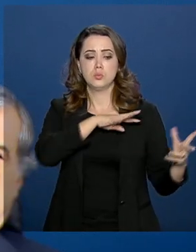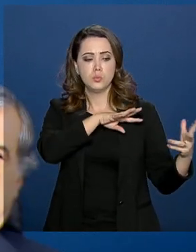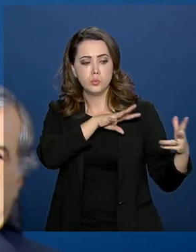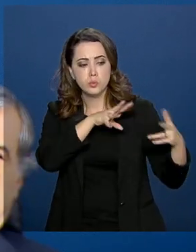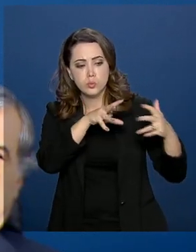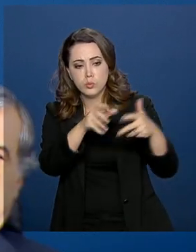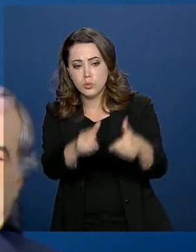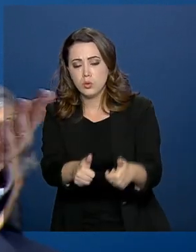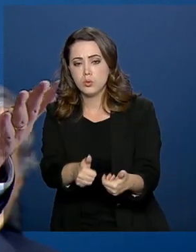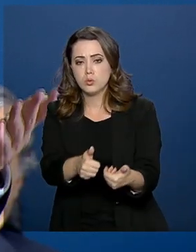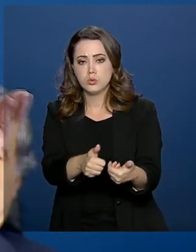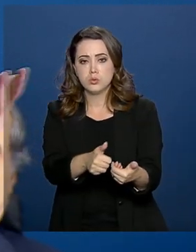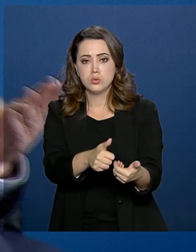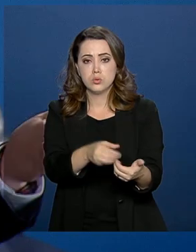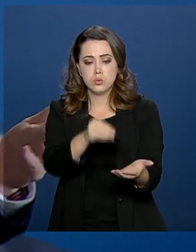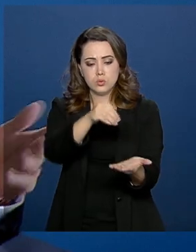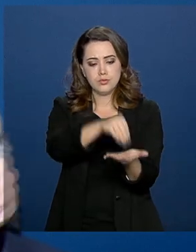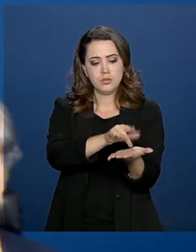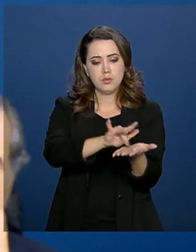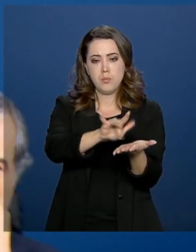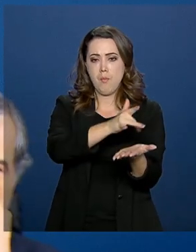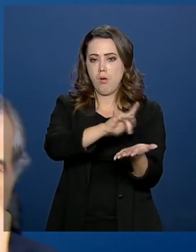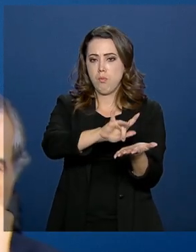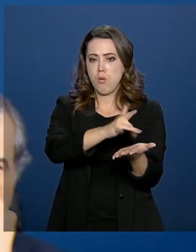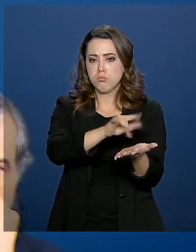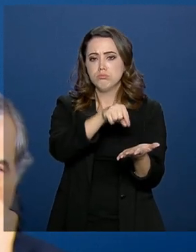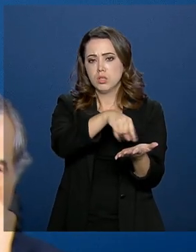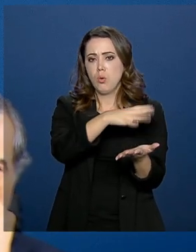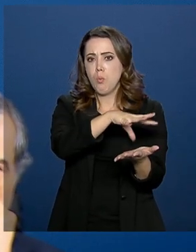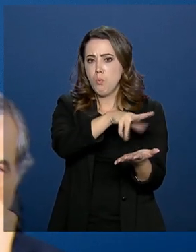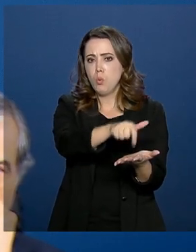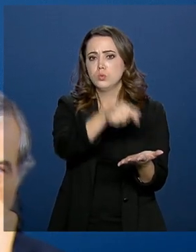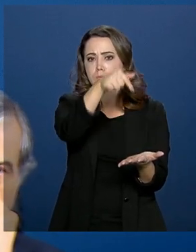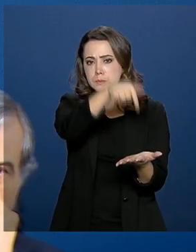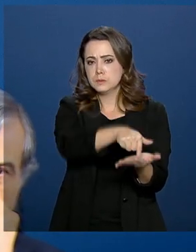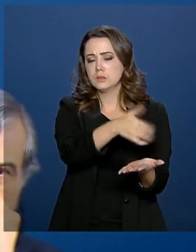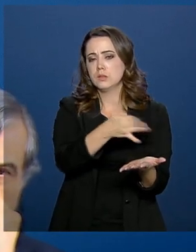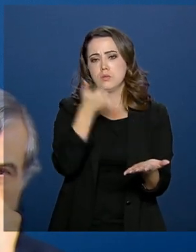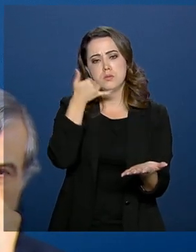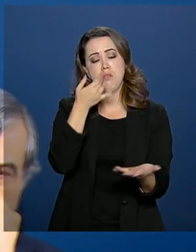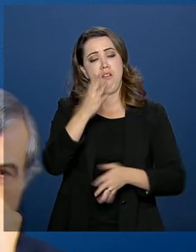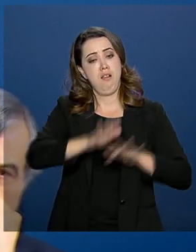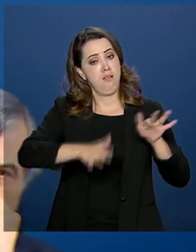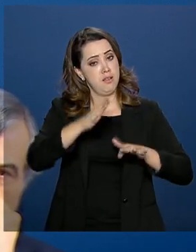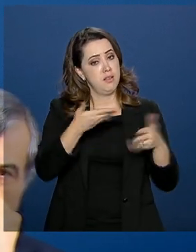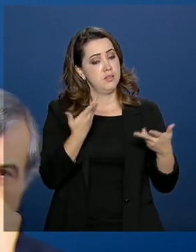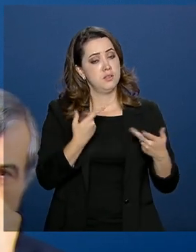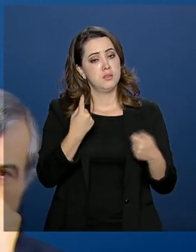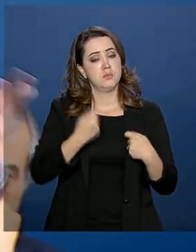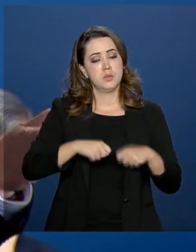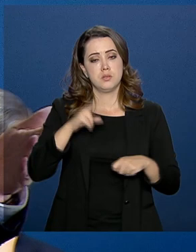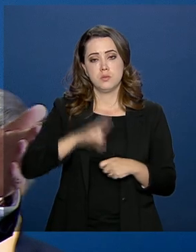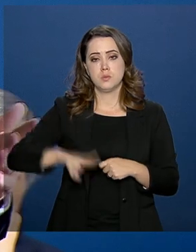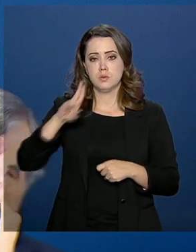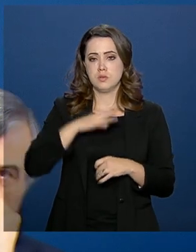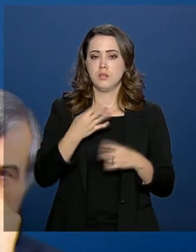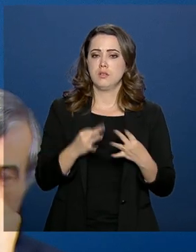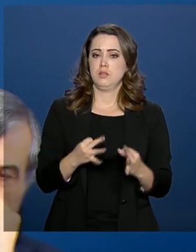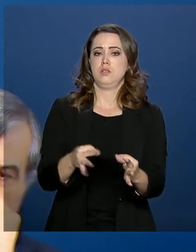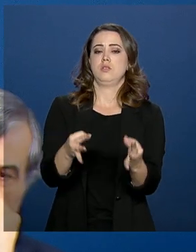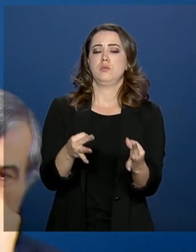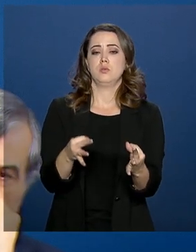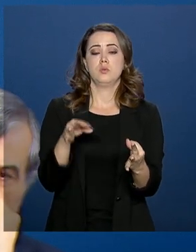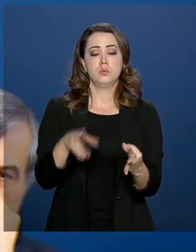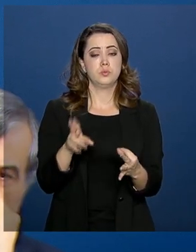na palma de nossas mãos. E nós precisamos, muitas vezes, utilizar os recursos tecnológicos